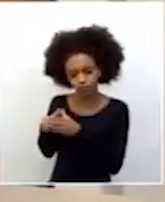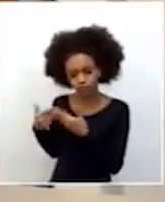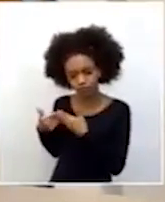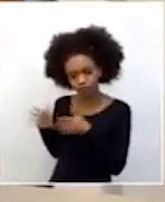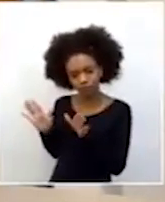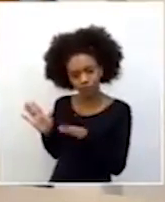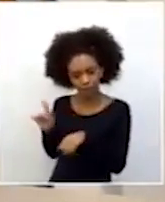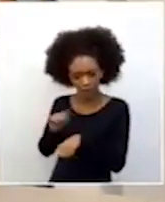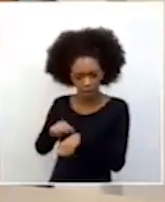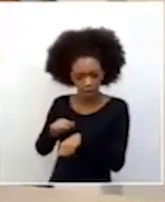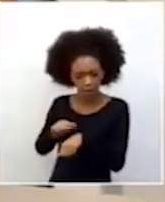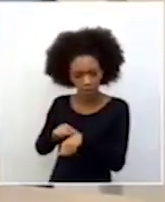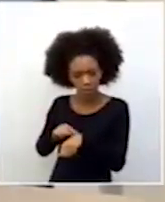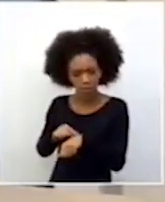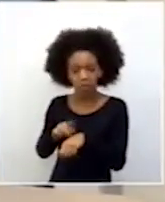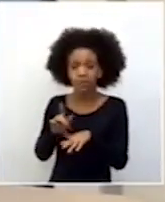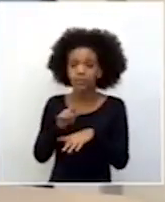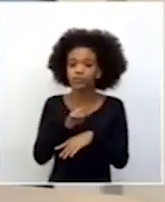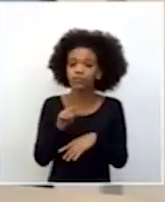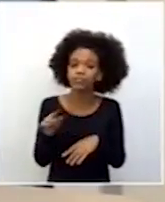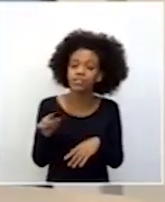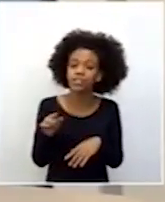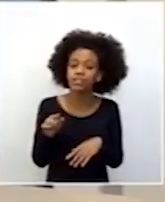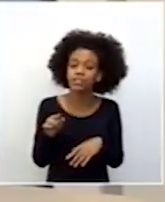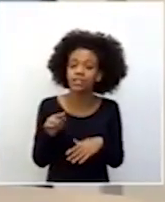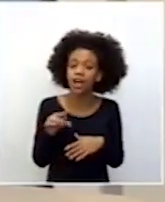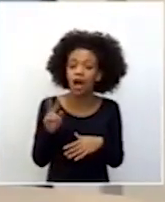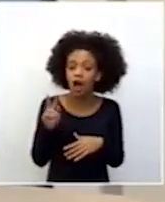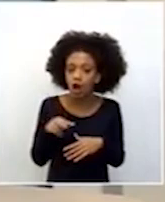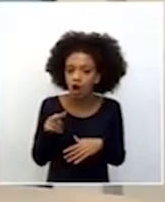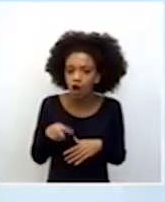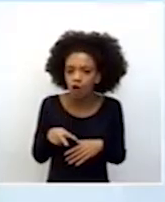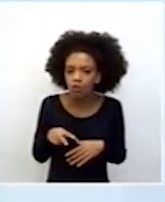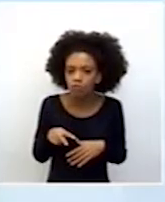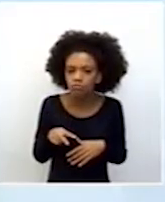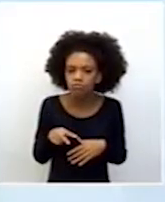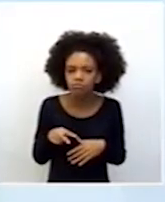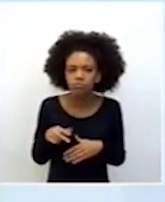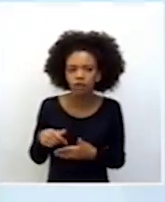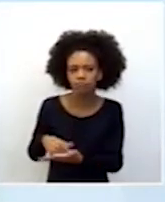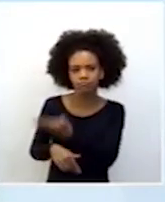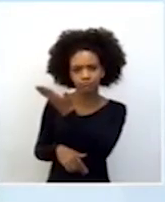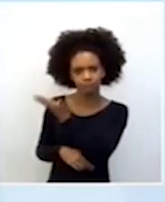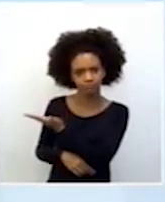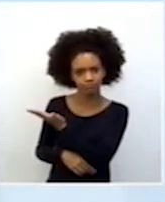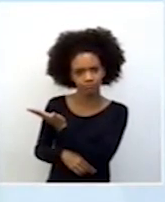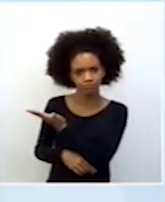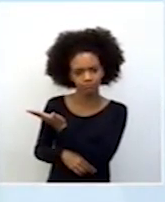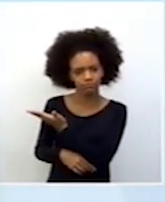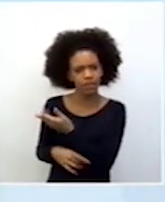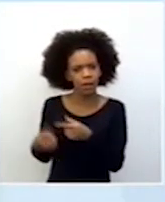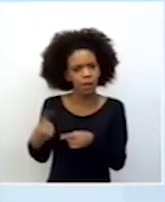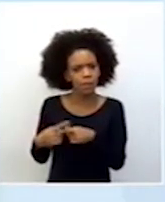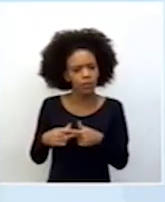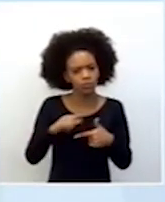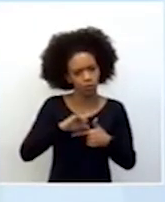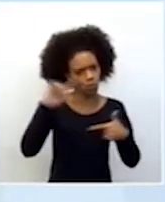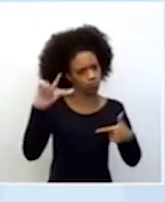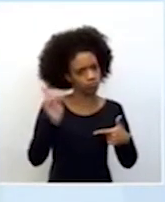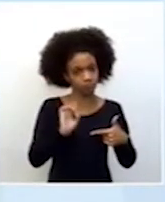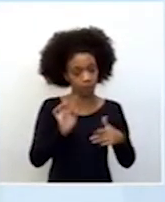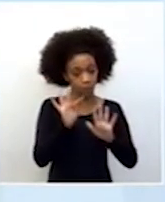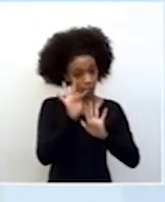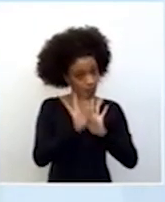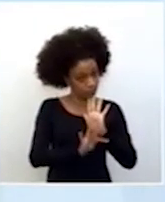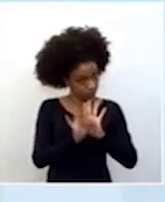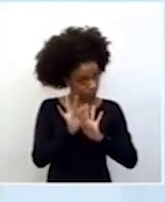esses minutinhos e eu quero que vocês olhem aí o nosso texto de acolhida. Porque não é uma imagem, é um texto, não